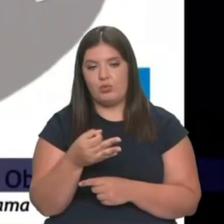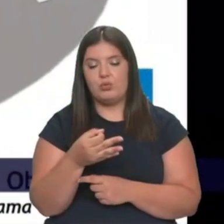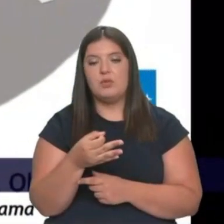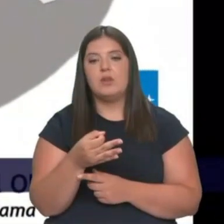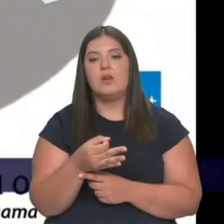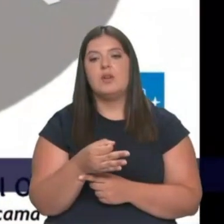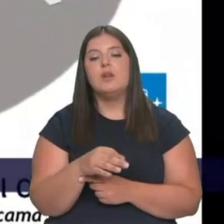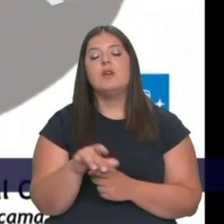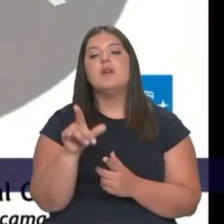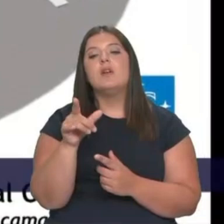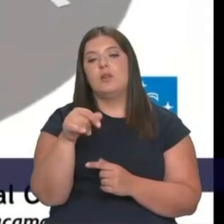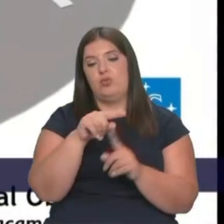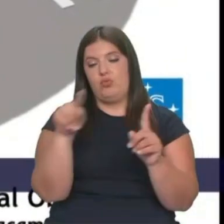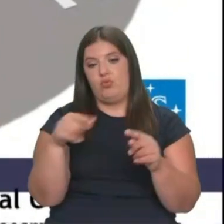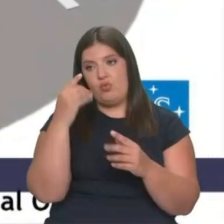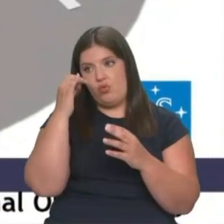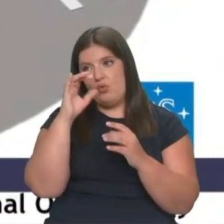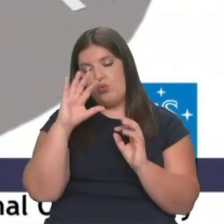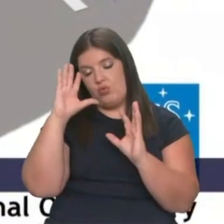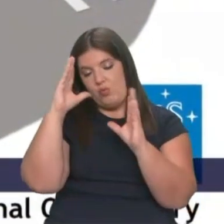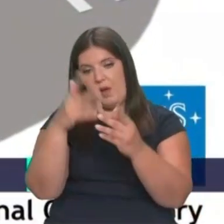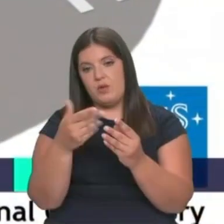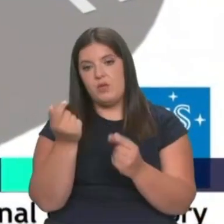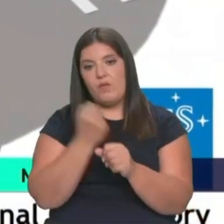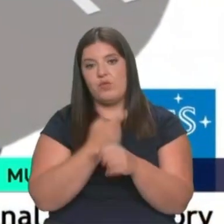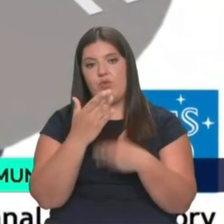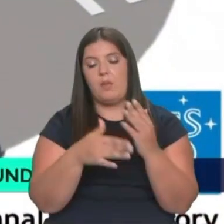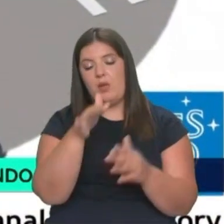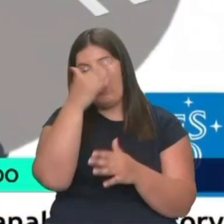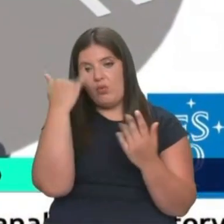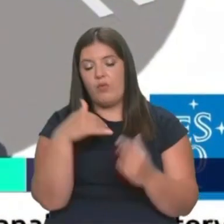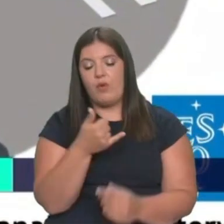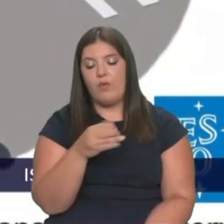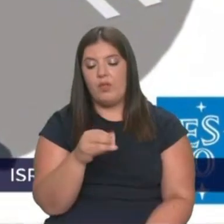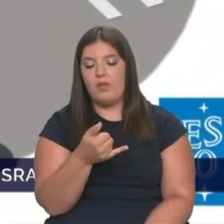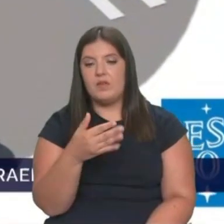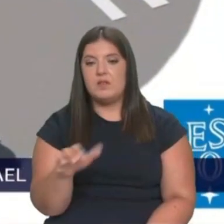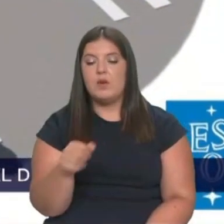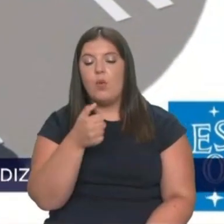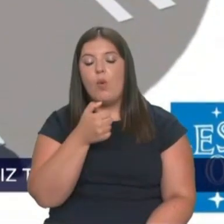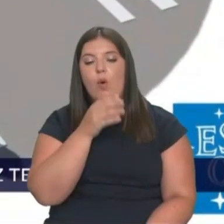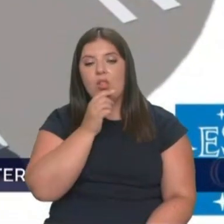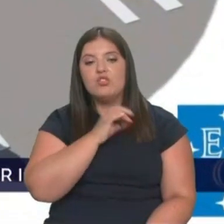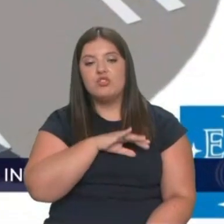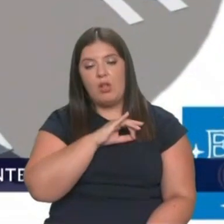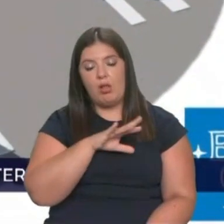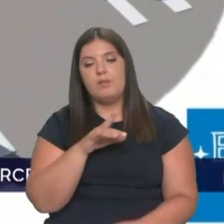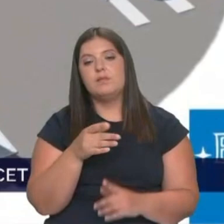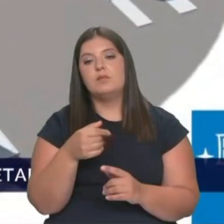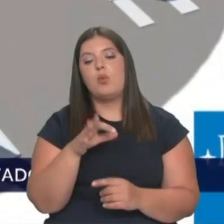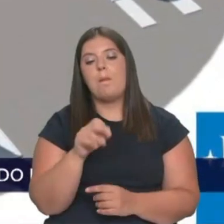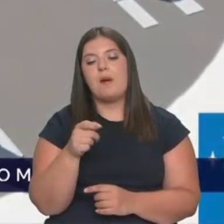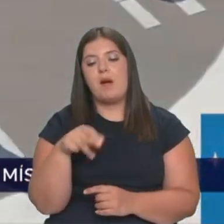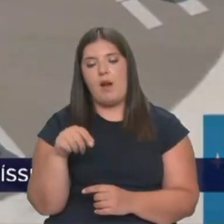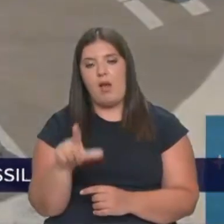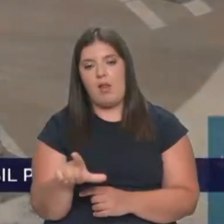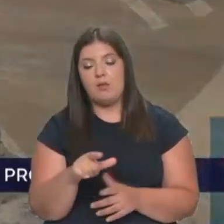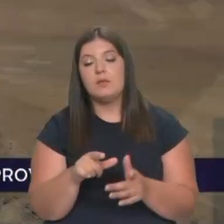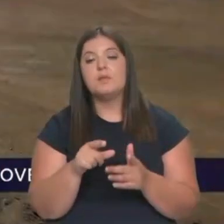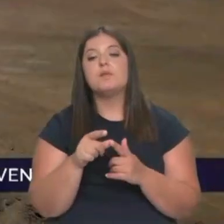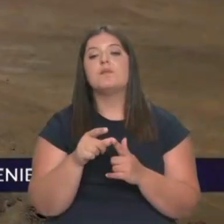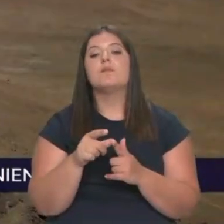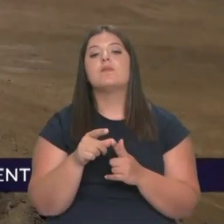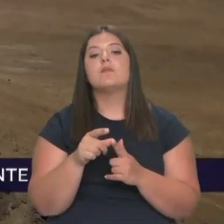Ciências do Espaço, e entra em funcionamento no verão de 2025 no Chile, no Observatório do Paranal. É